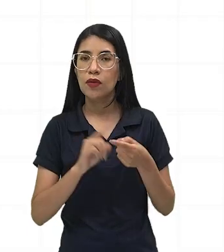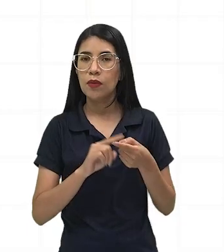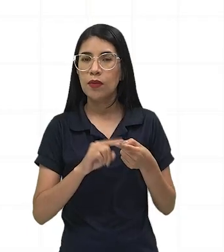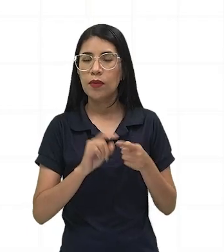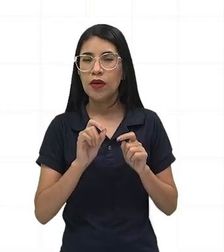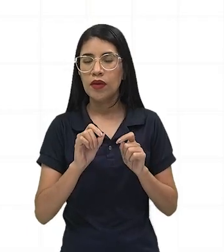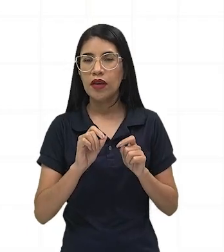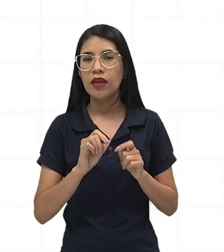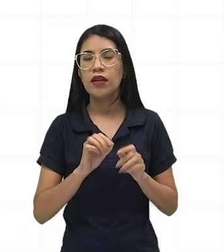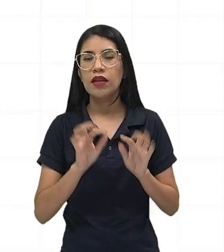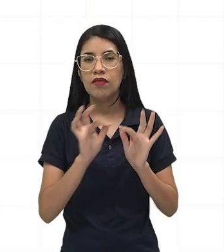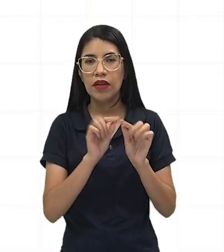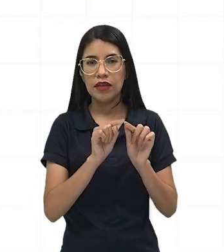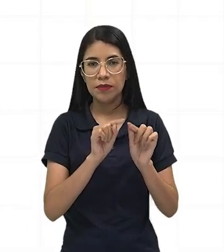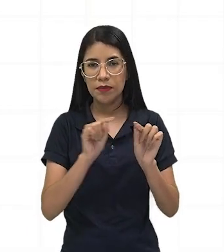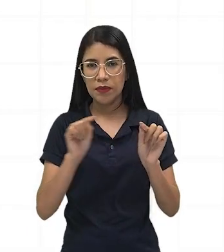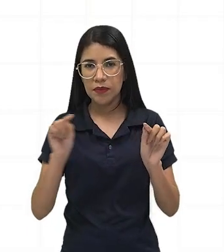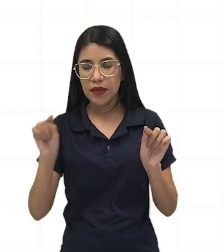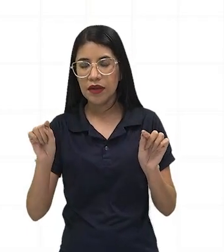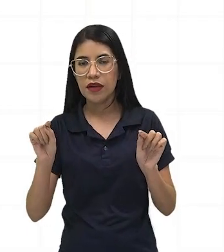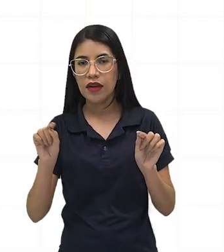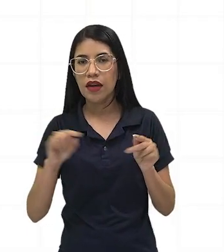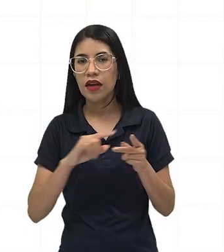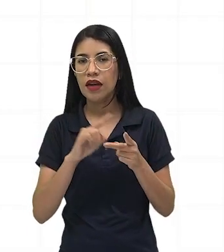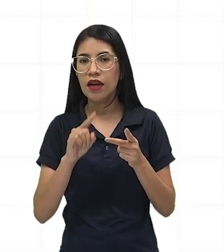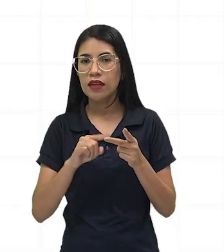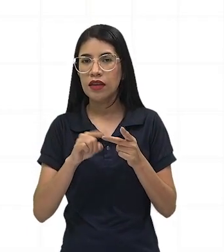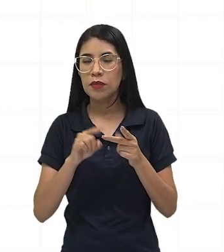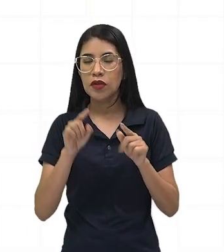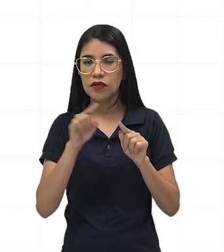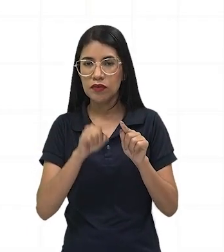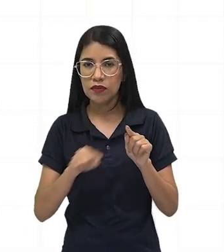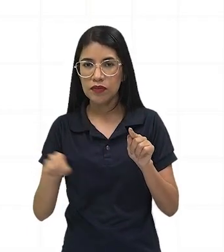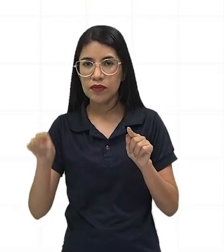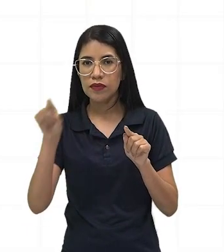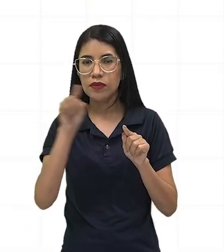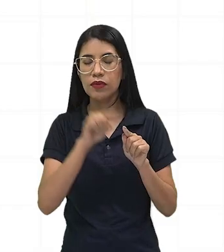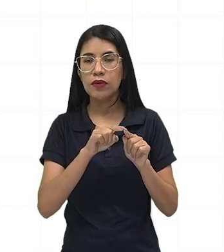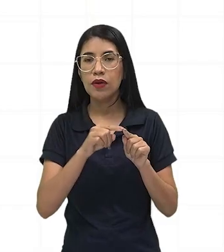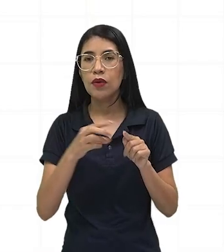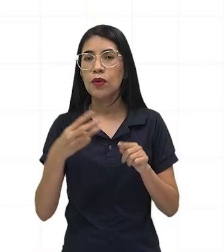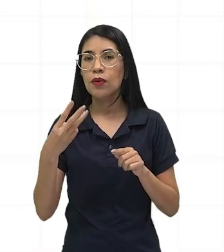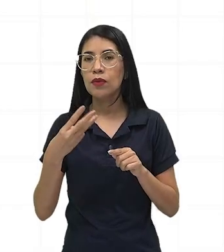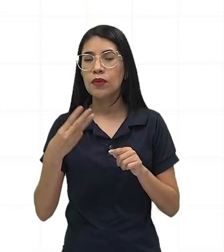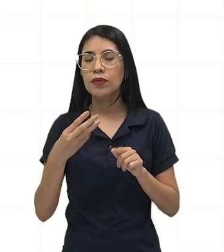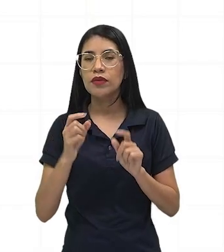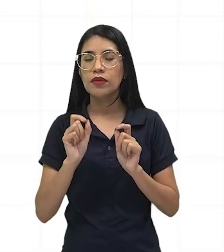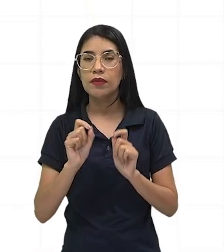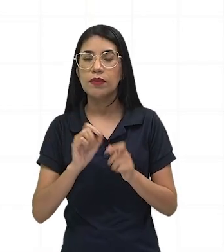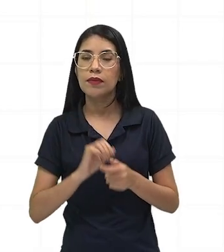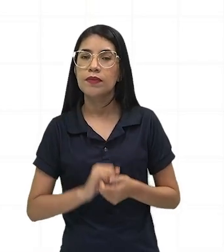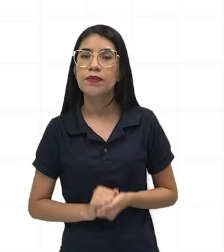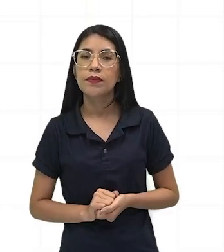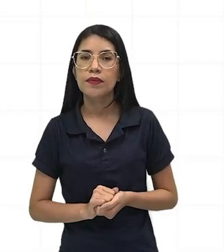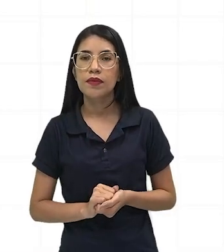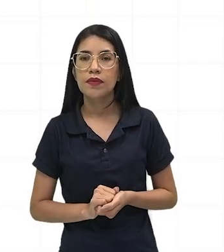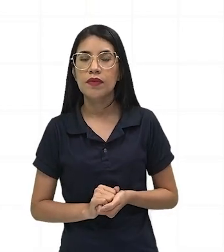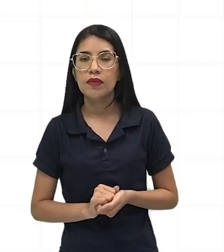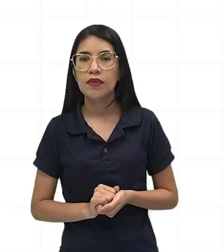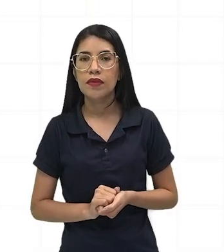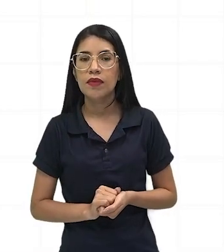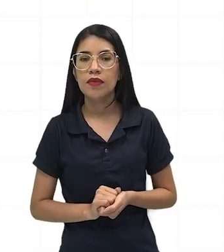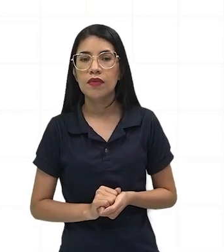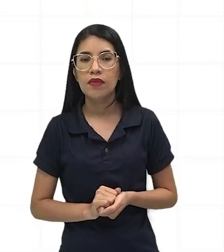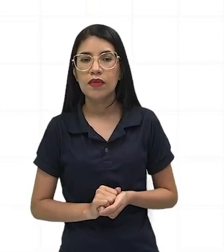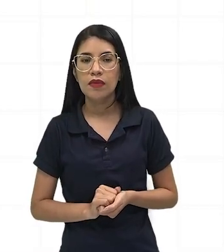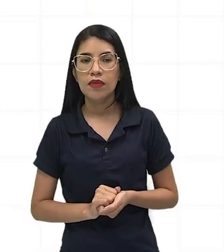ali de fazer o nosso segmento. Aí agora foi o nosso segundo passo. Vamos agora para o passo 3. Em seguida, procedemos